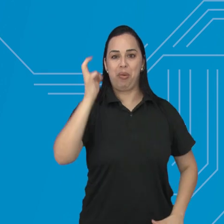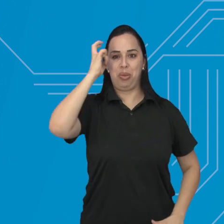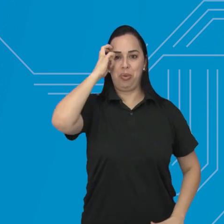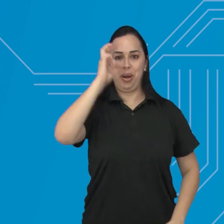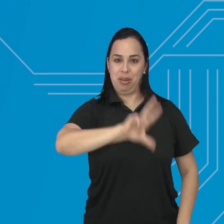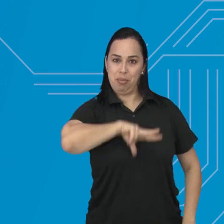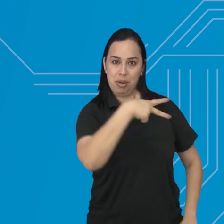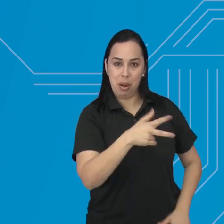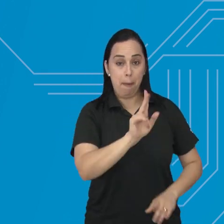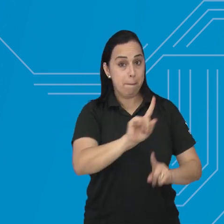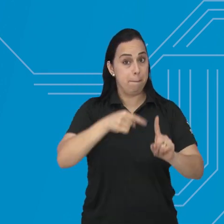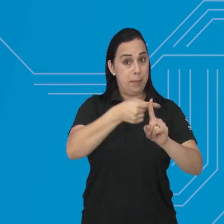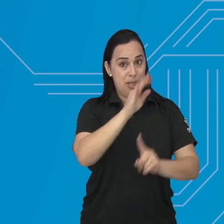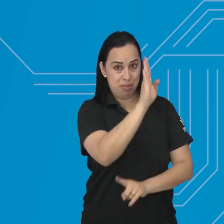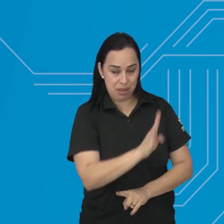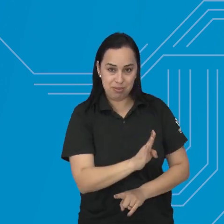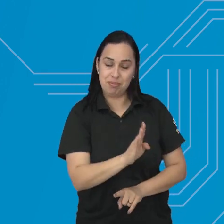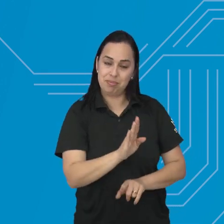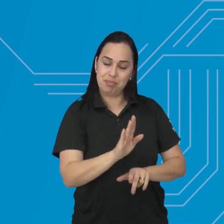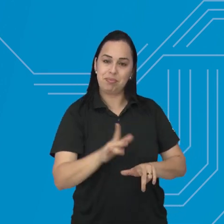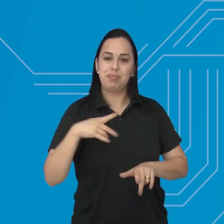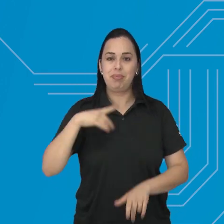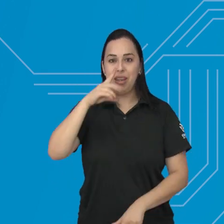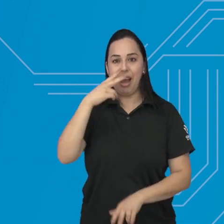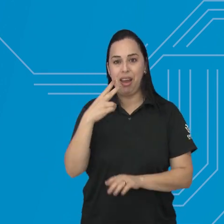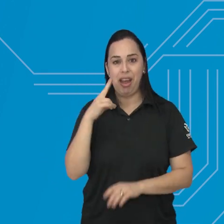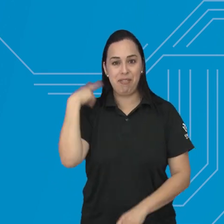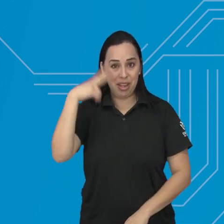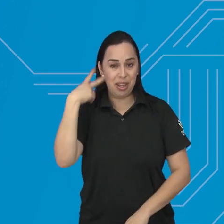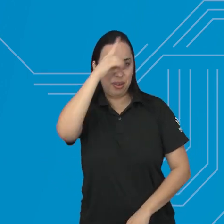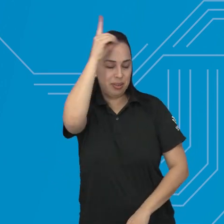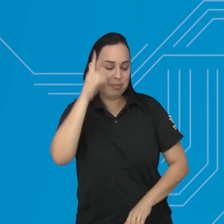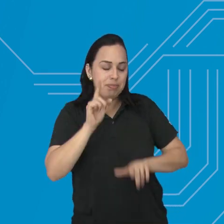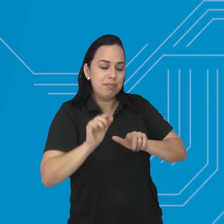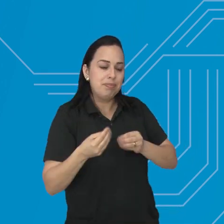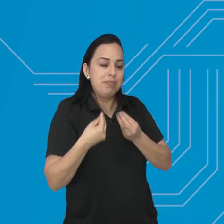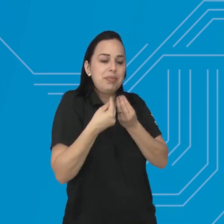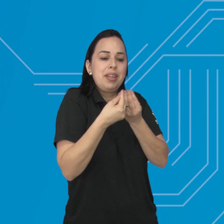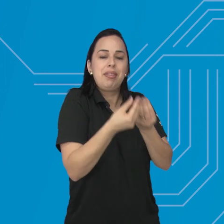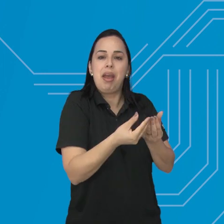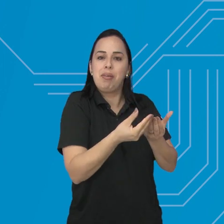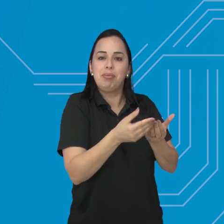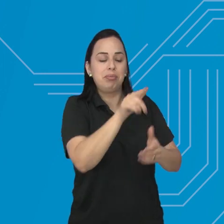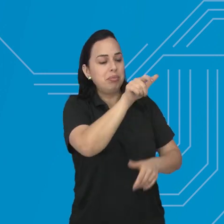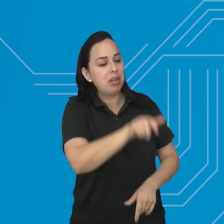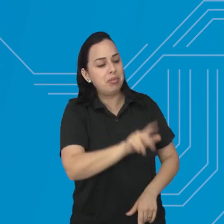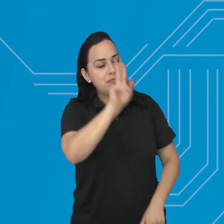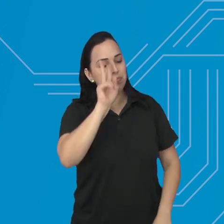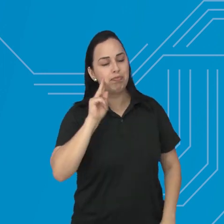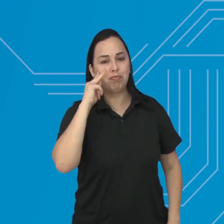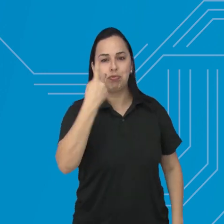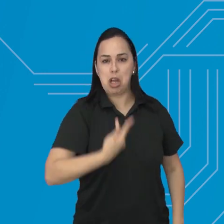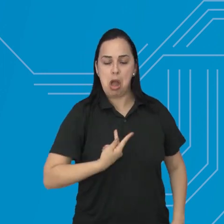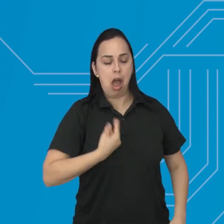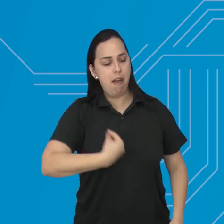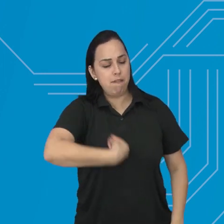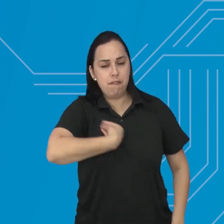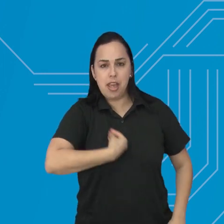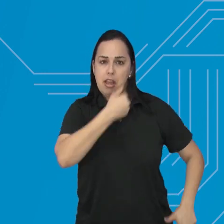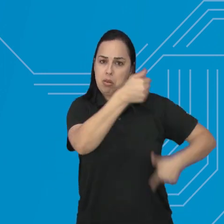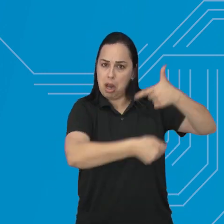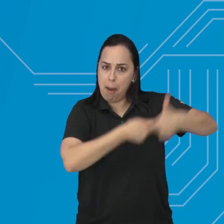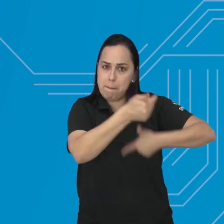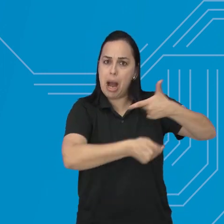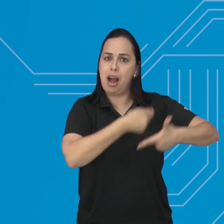cultura luso-brasileira na cidade. A honraria, entregue pela vereadora Dulce Rita, foi uma forma de reconhecer a trajetória